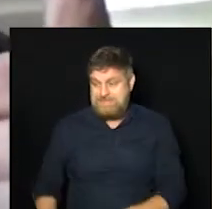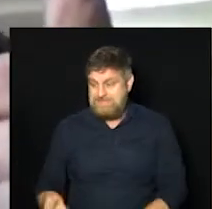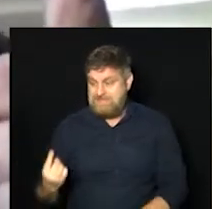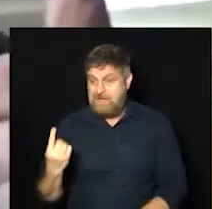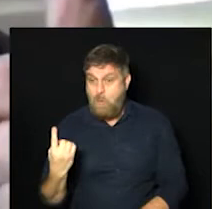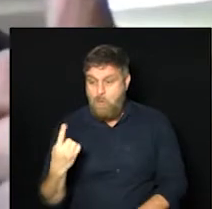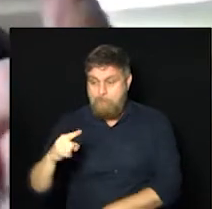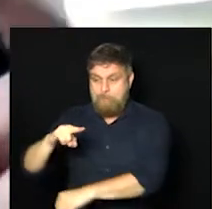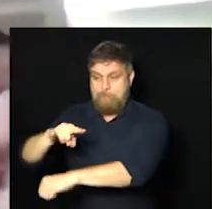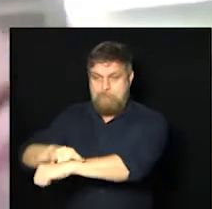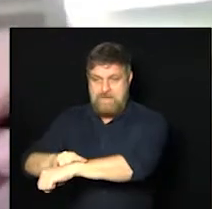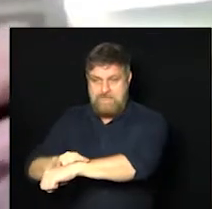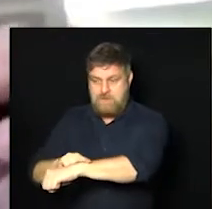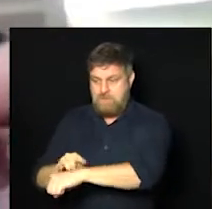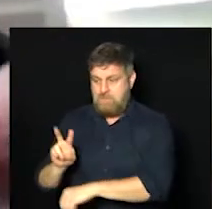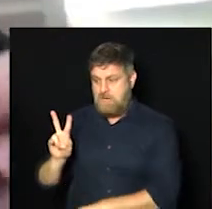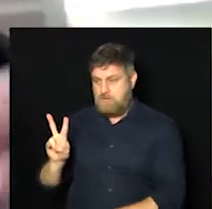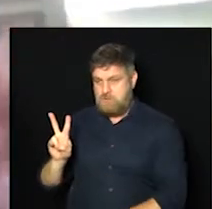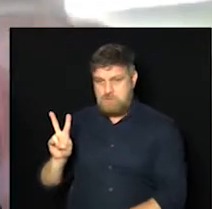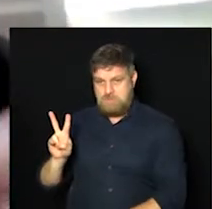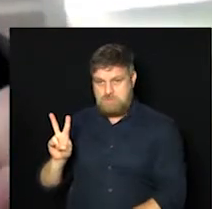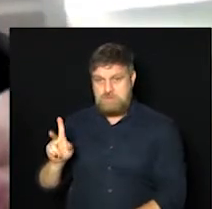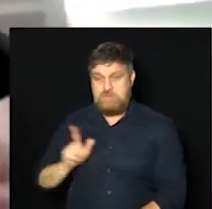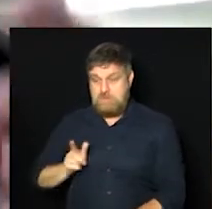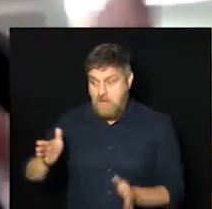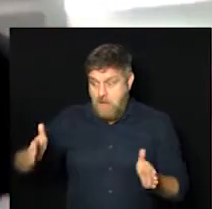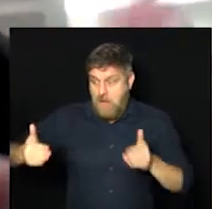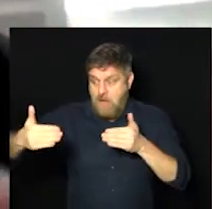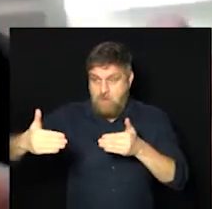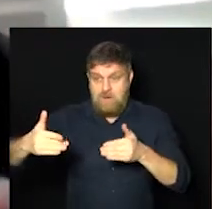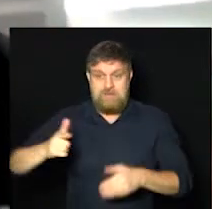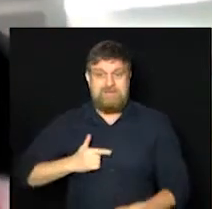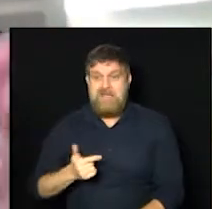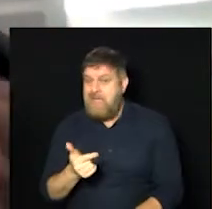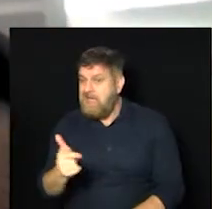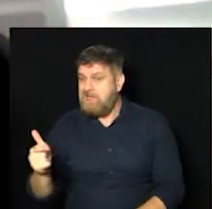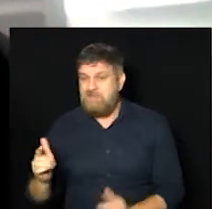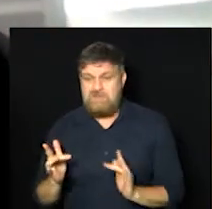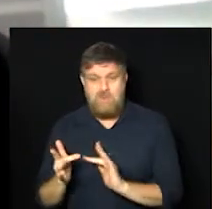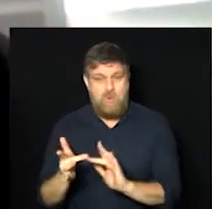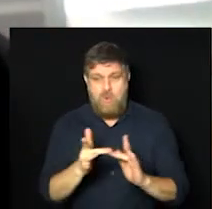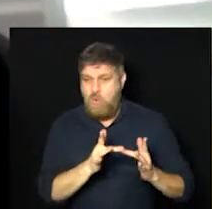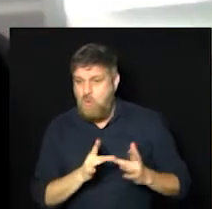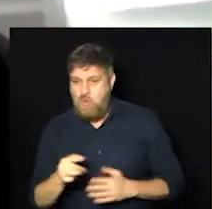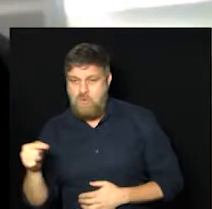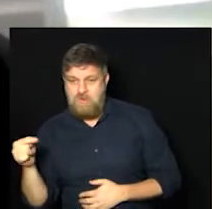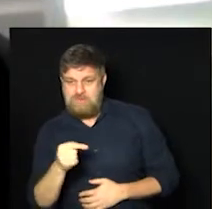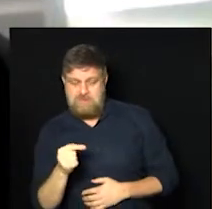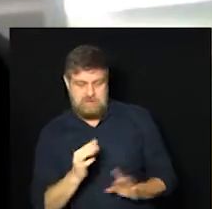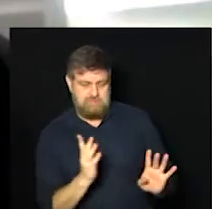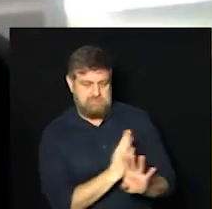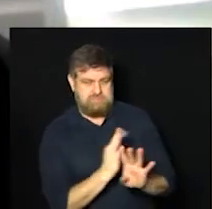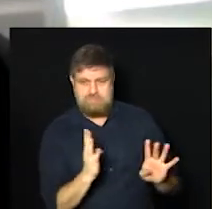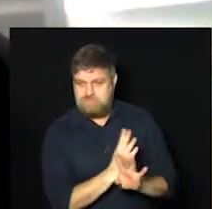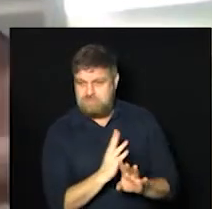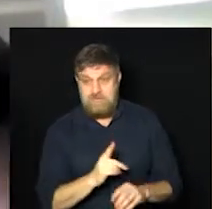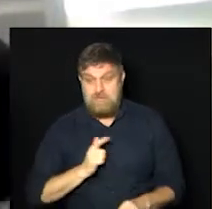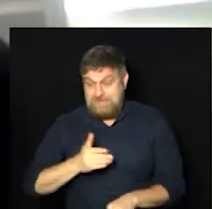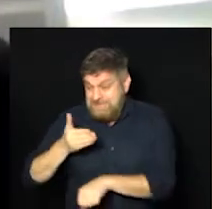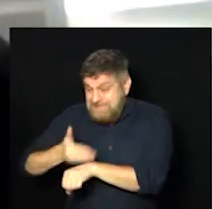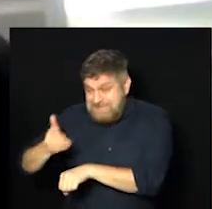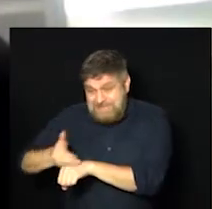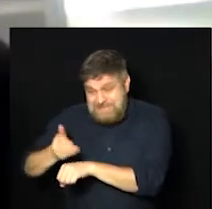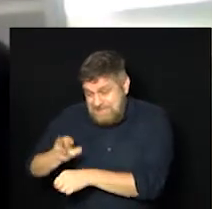2. Certo? E um quarto grande. Eles não têm contato com os meninos da cidade nesse momento, nos treinos.